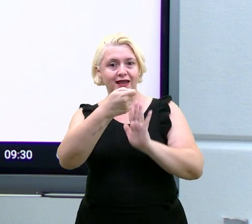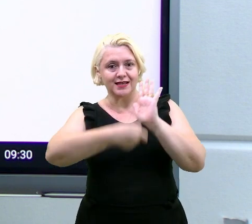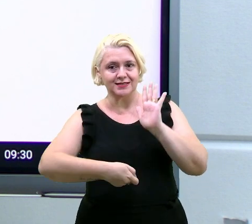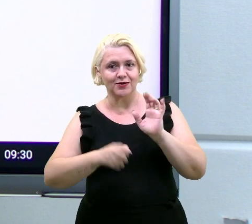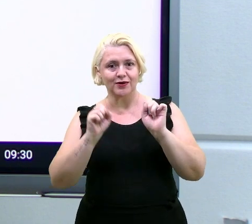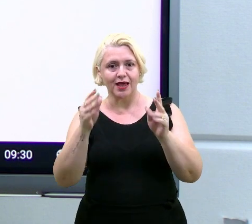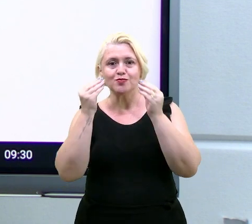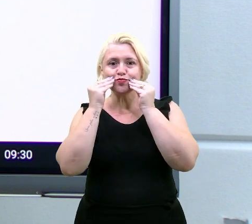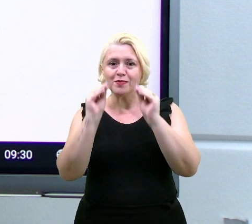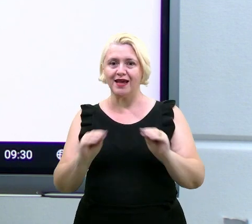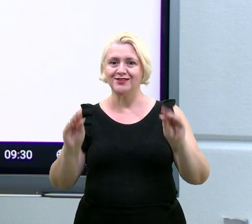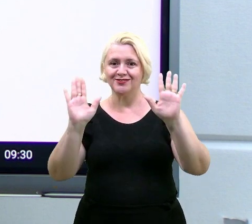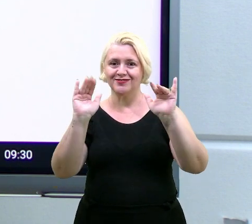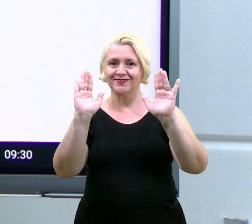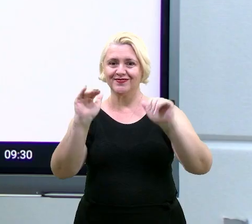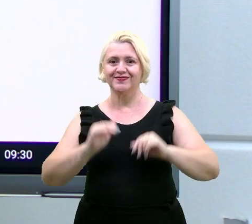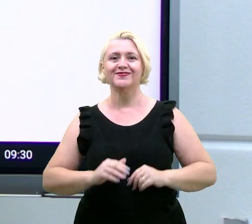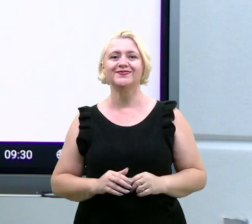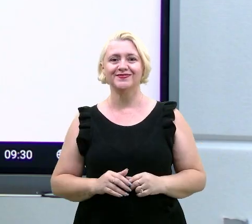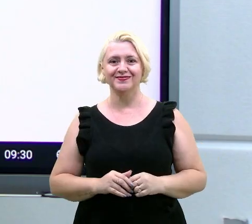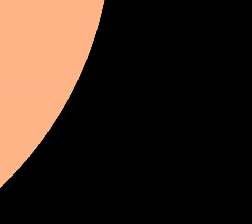ó beijo